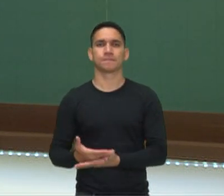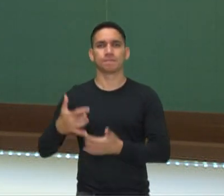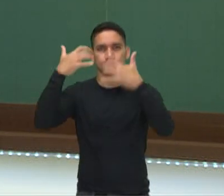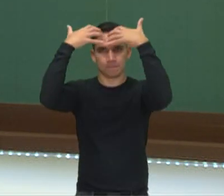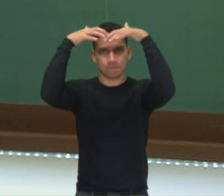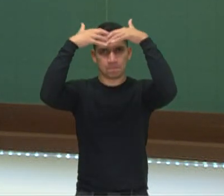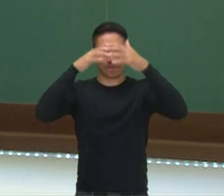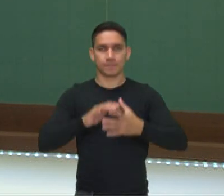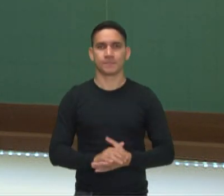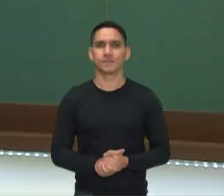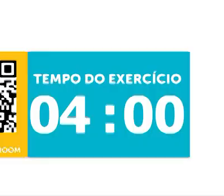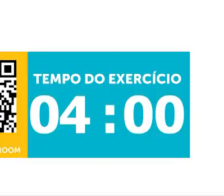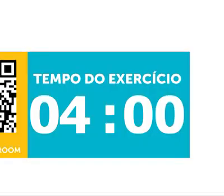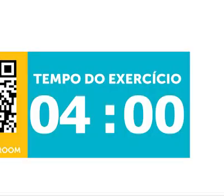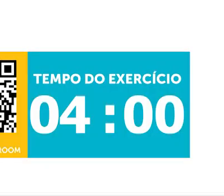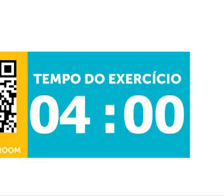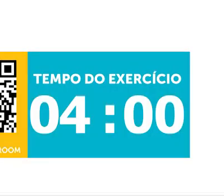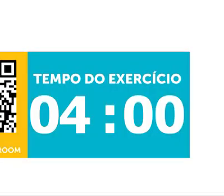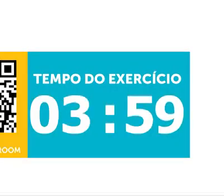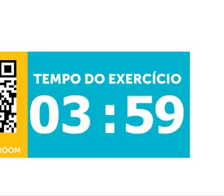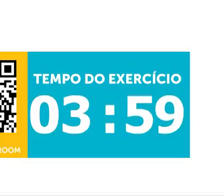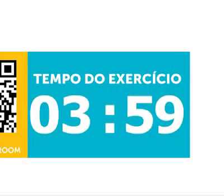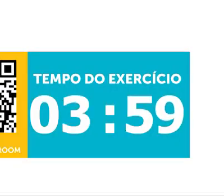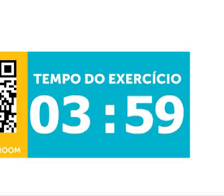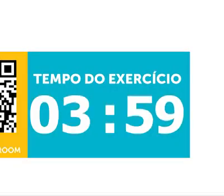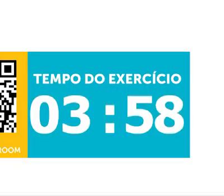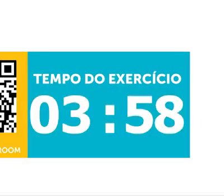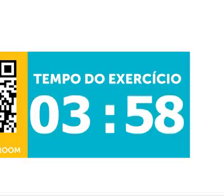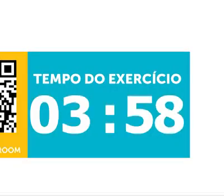com essa reflexão.